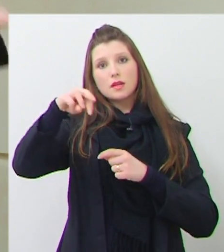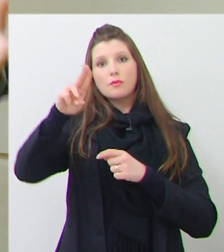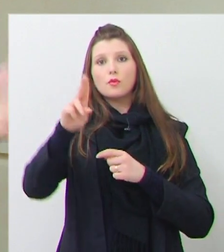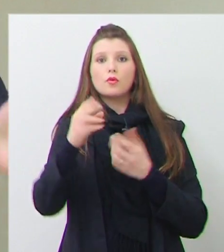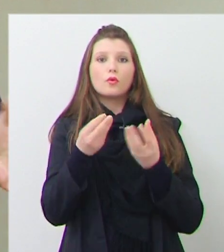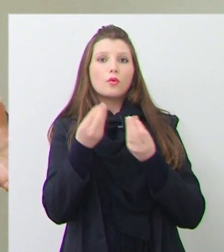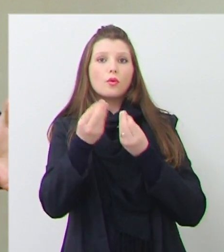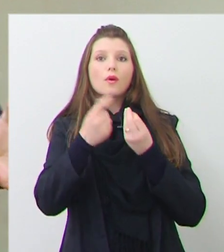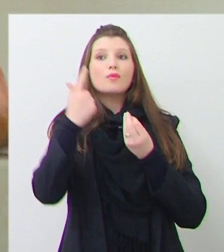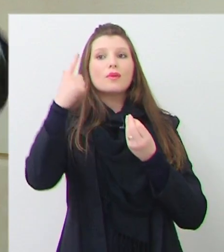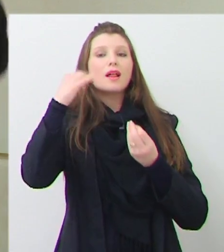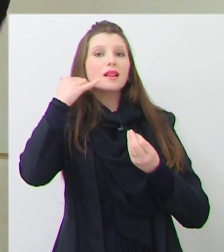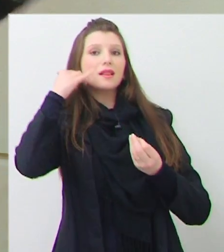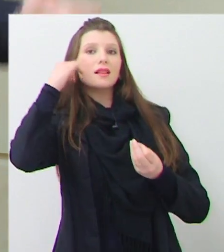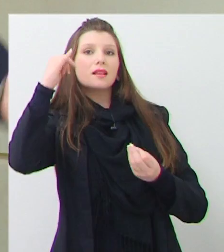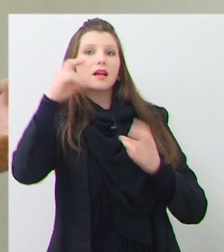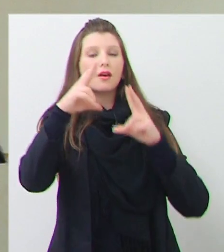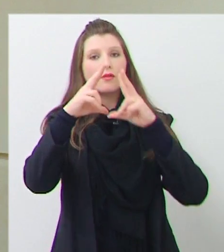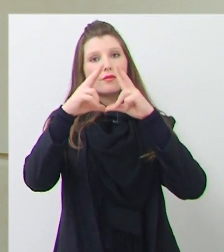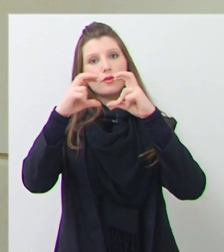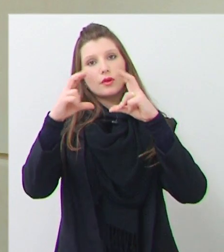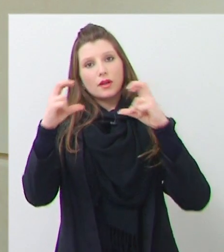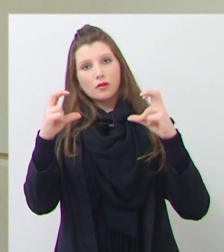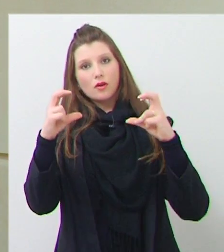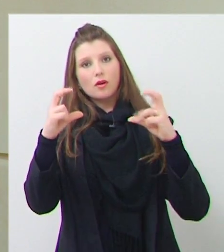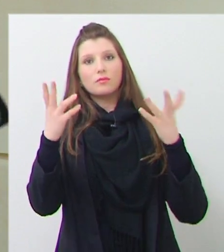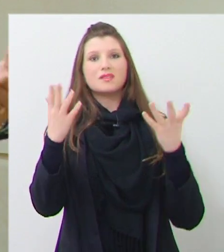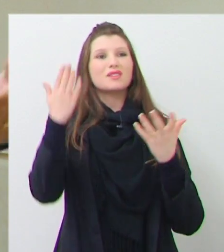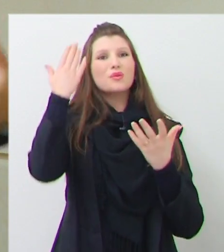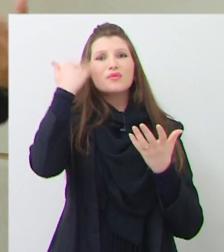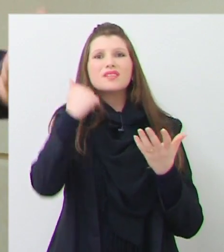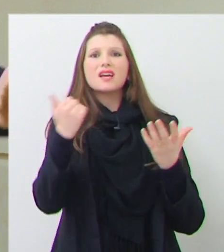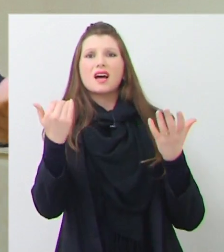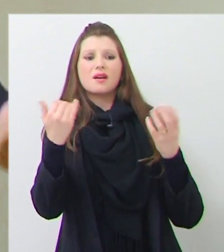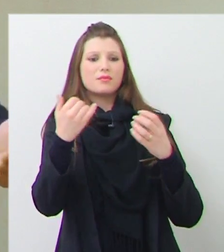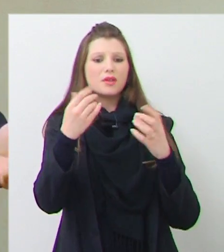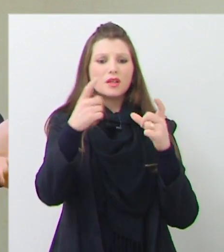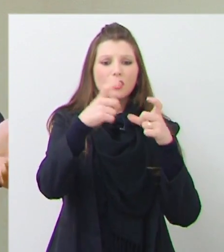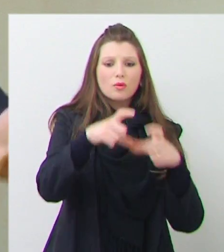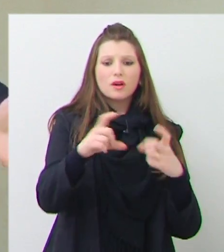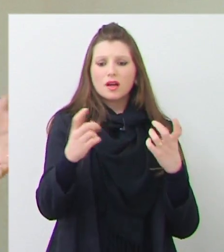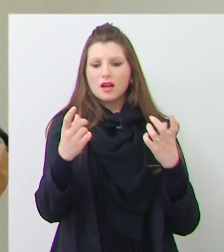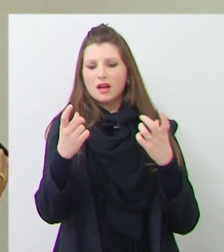muito provavelmente não vai saber os endereços ou vai demorar mais do que